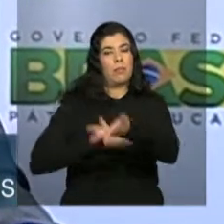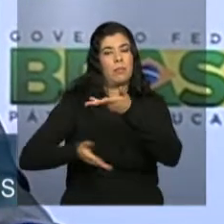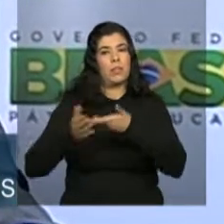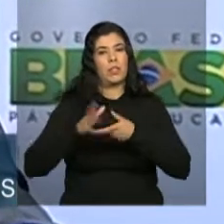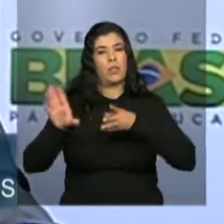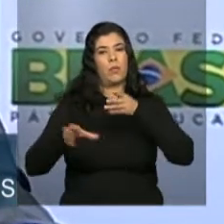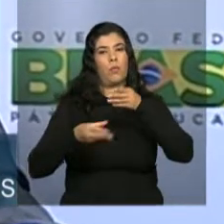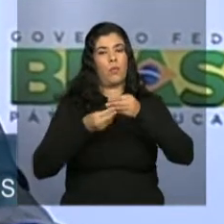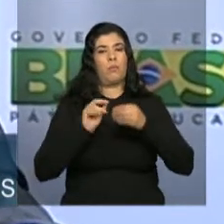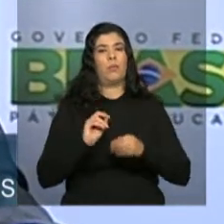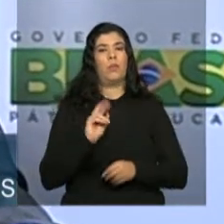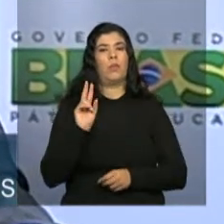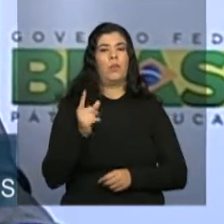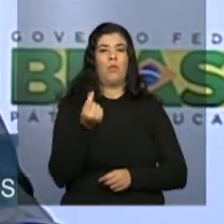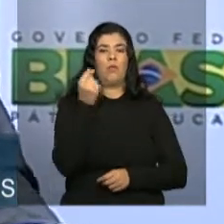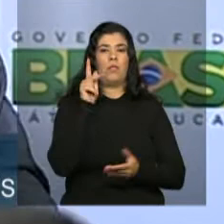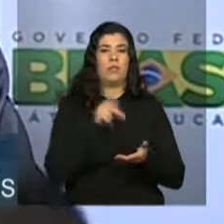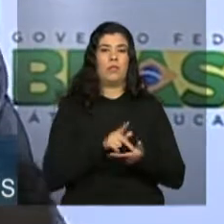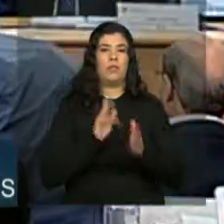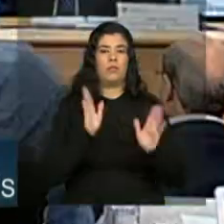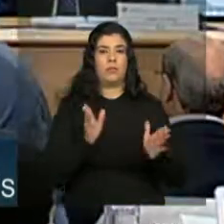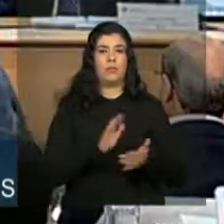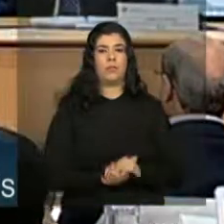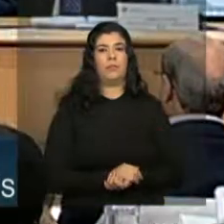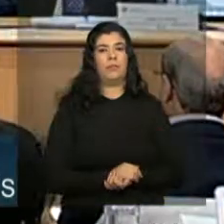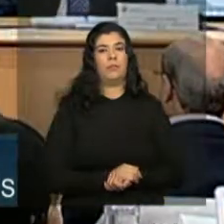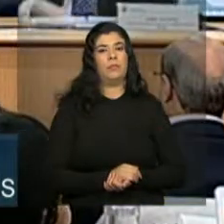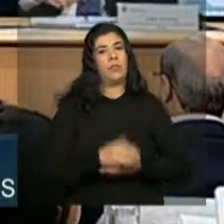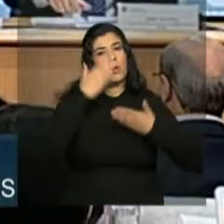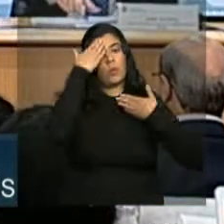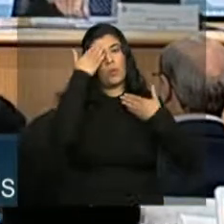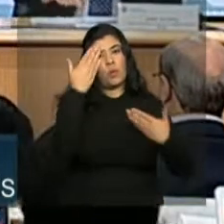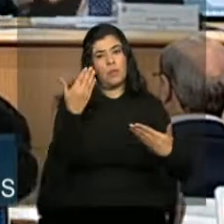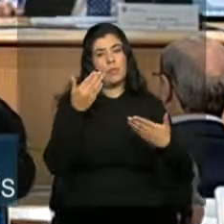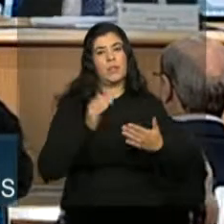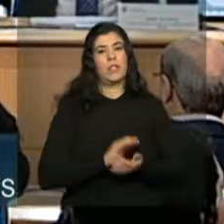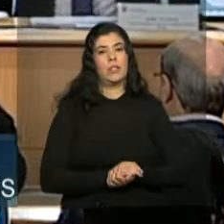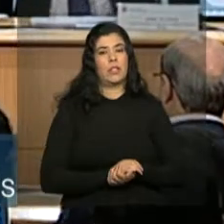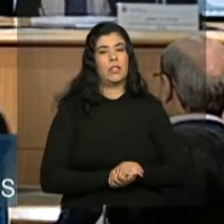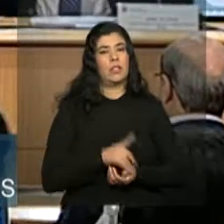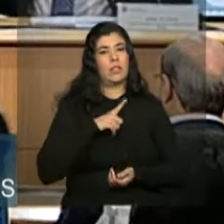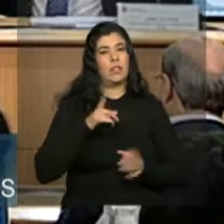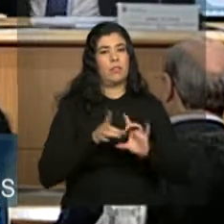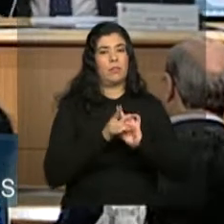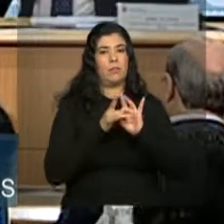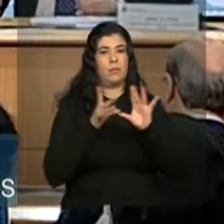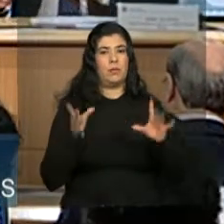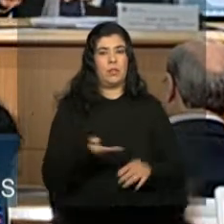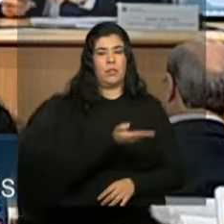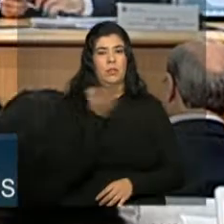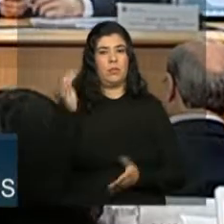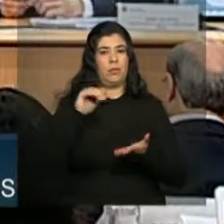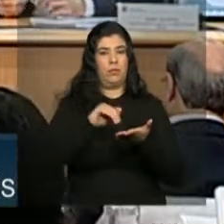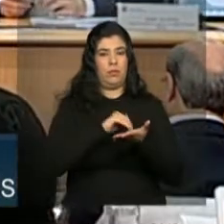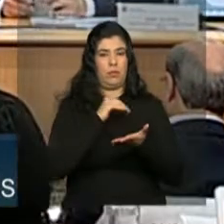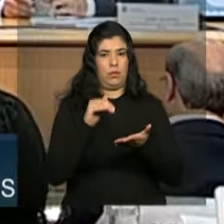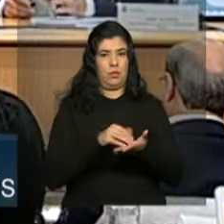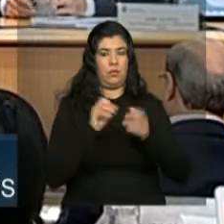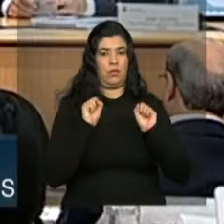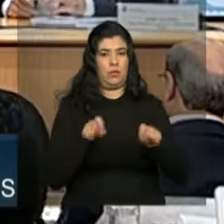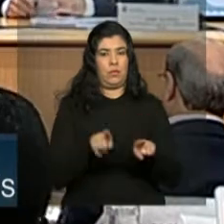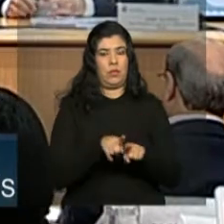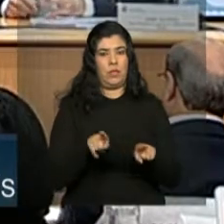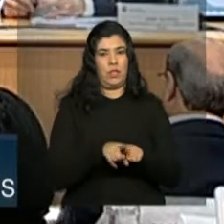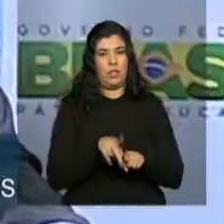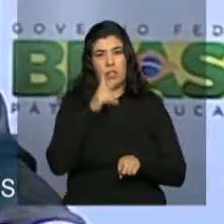recompõe o valor praticado no mercado tá bom gente acho que é isso muito obrigado então fica aqui à disposição o nosso secretário executivo para